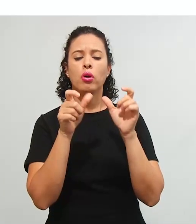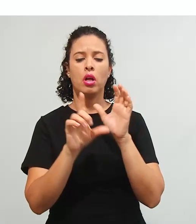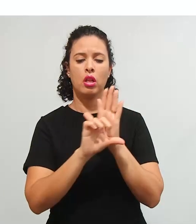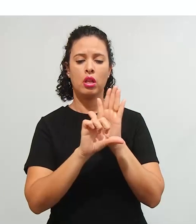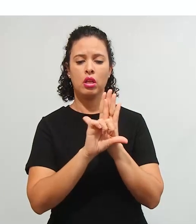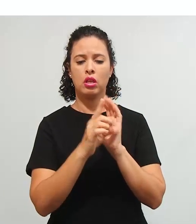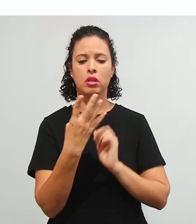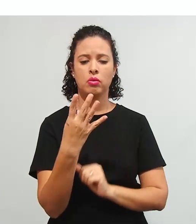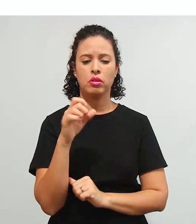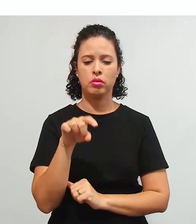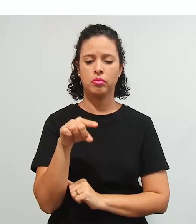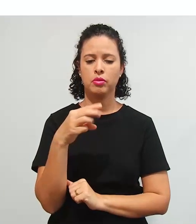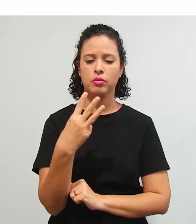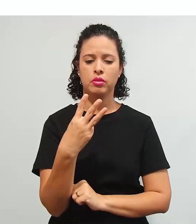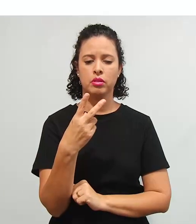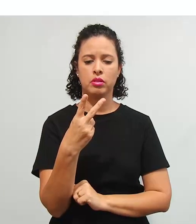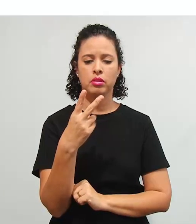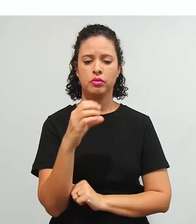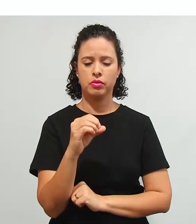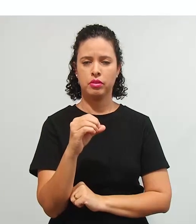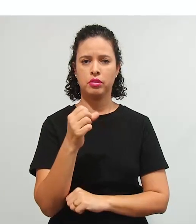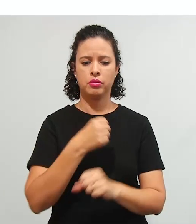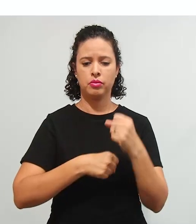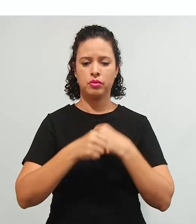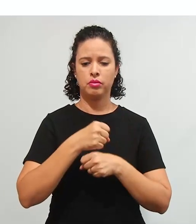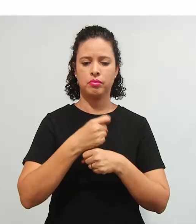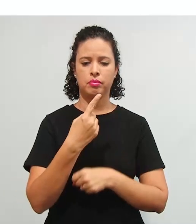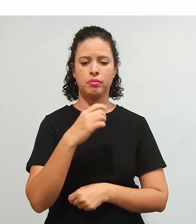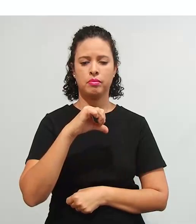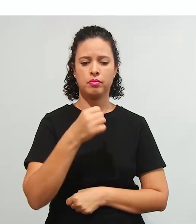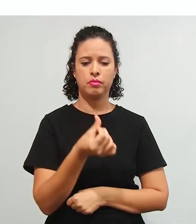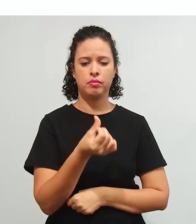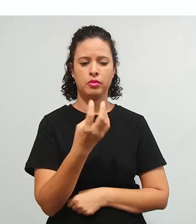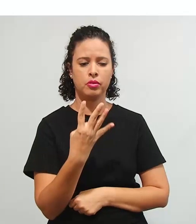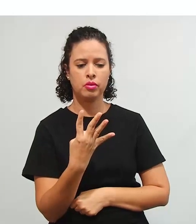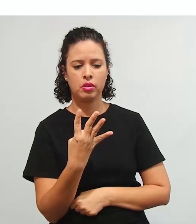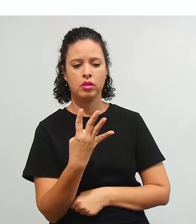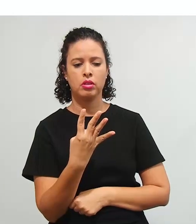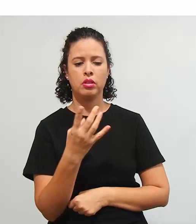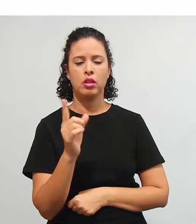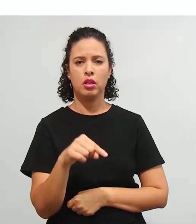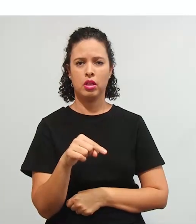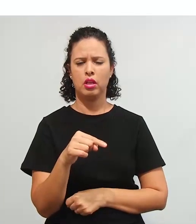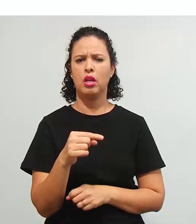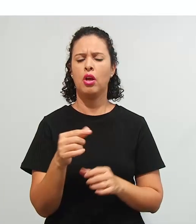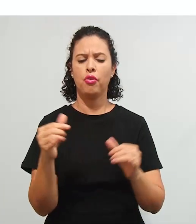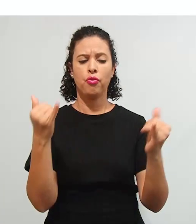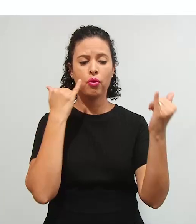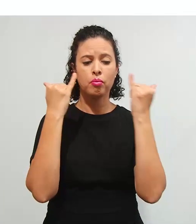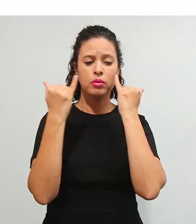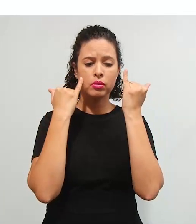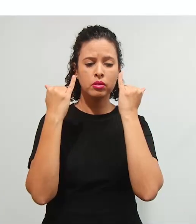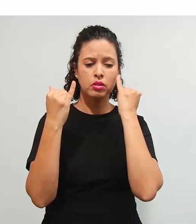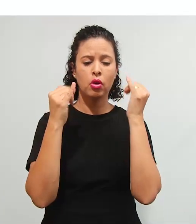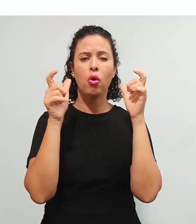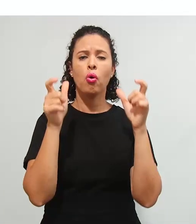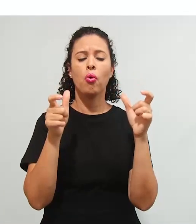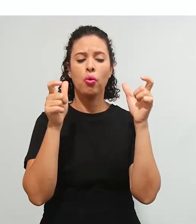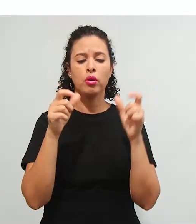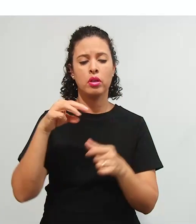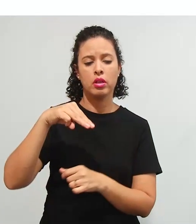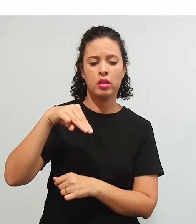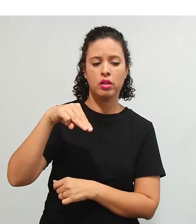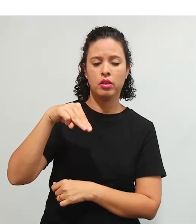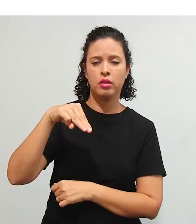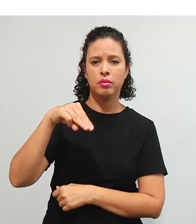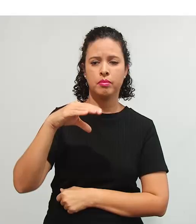Lei 4.320 de 64. Eu peguei essa informação lá onde? Lá no MCASP, que está disponível lá no site